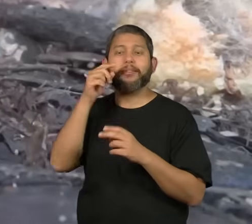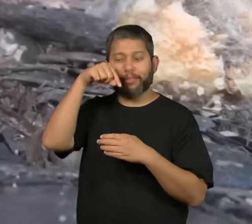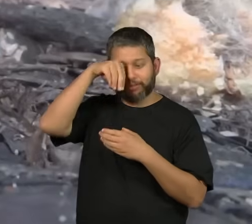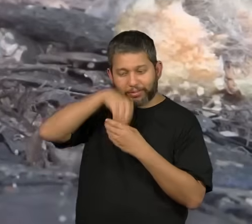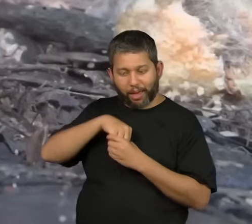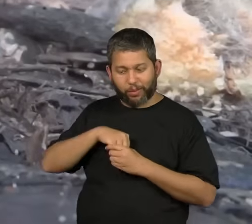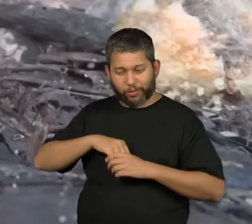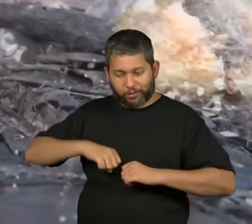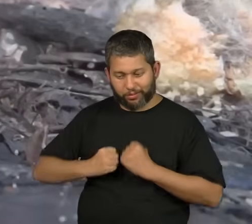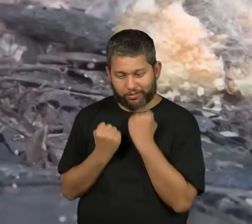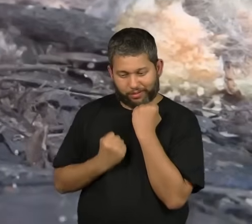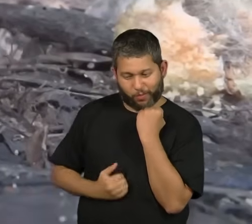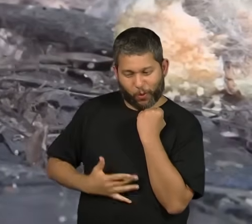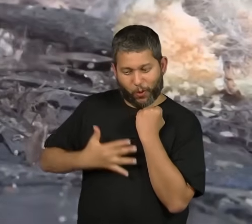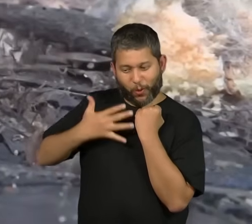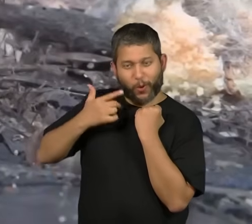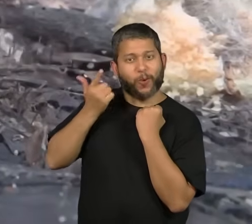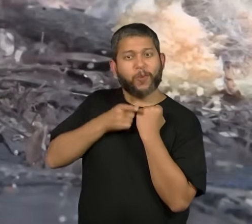toda a colônia.